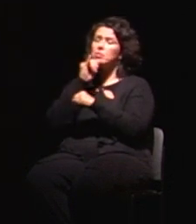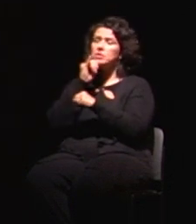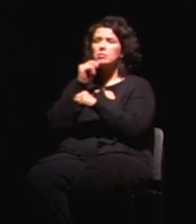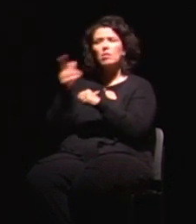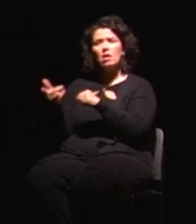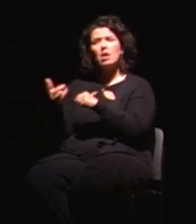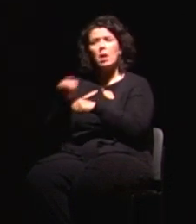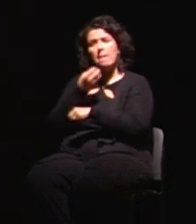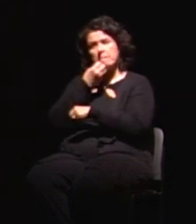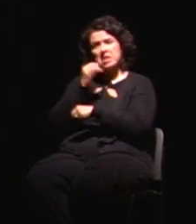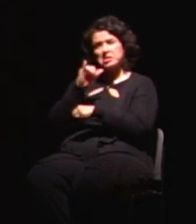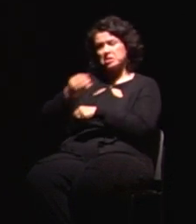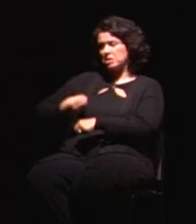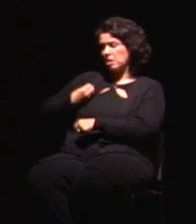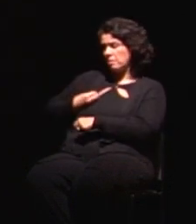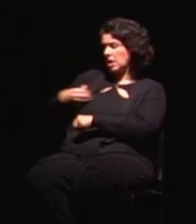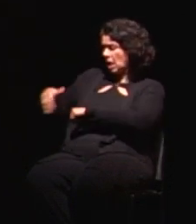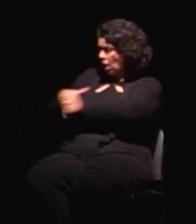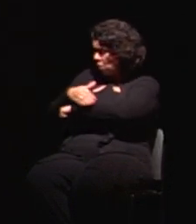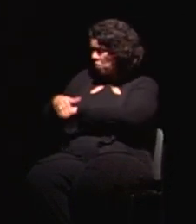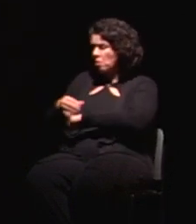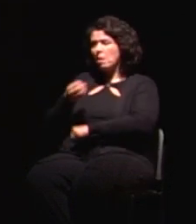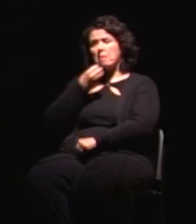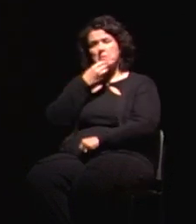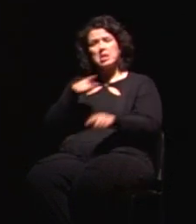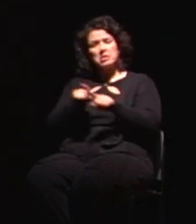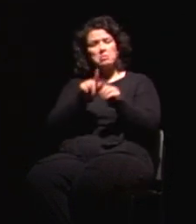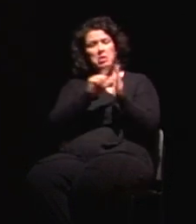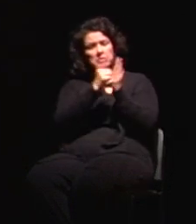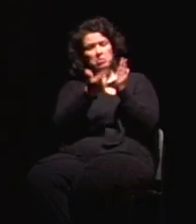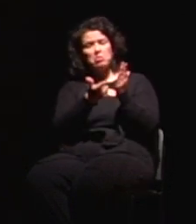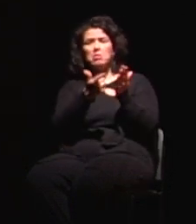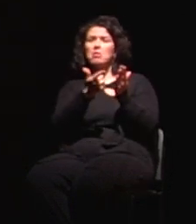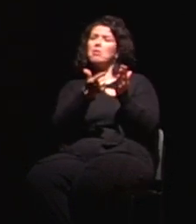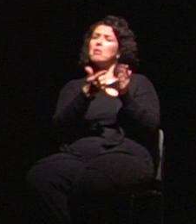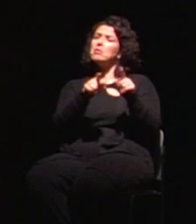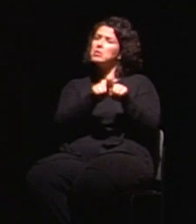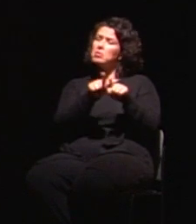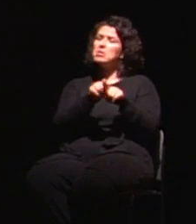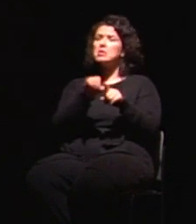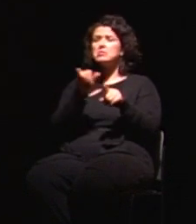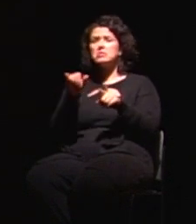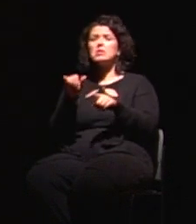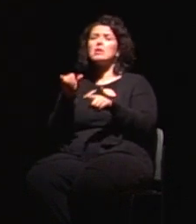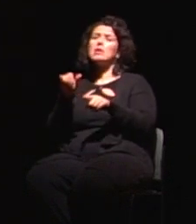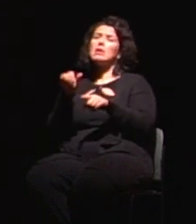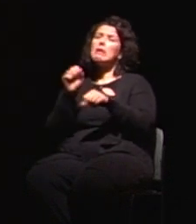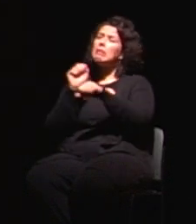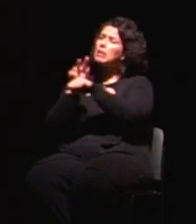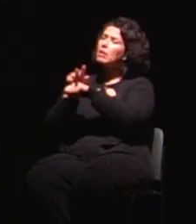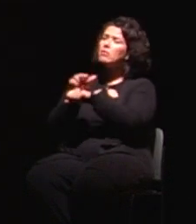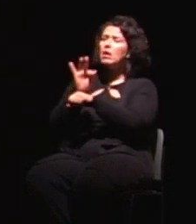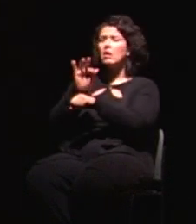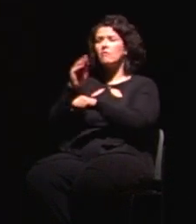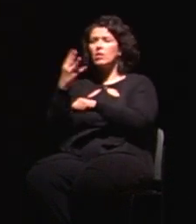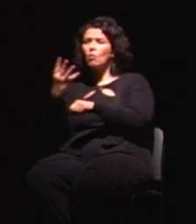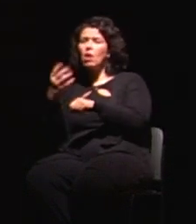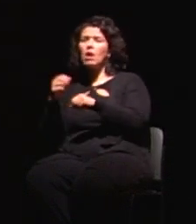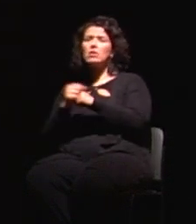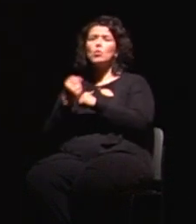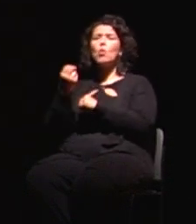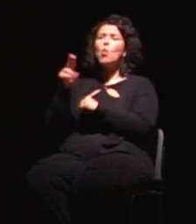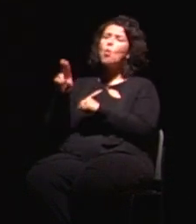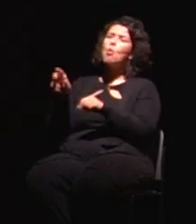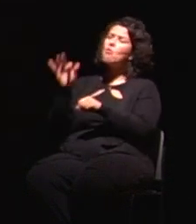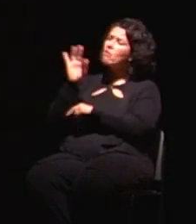como ela estava bem no Estadão, como ela estava bem na F4, como ela estava bem